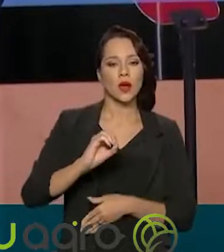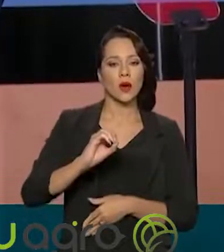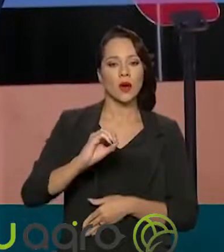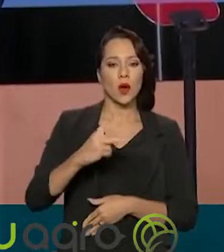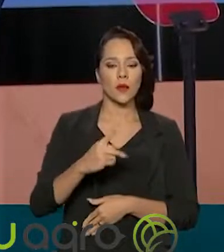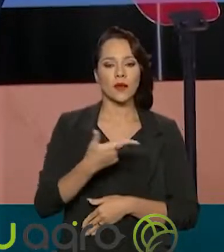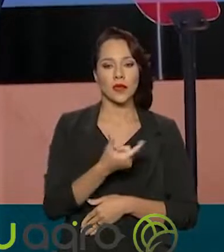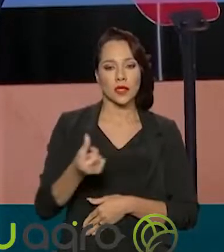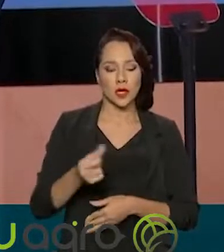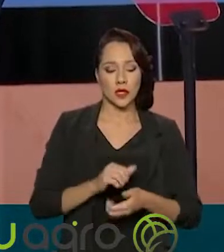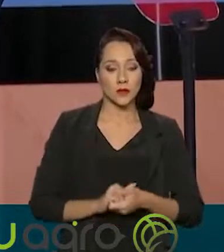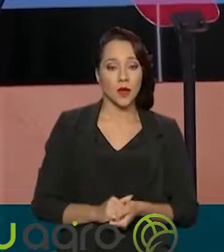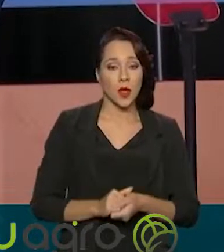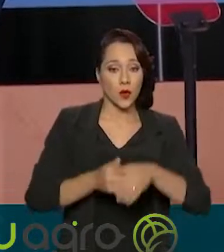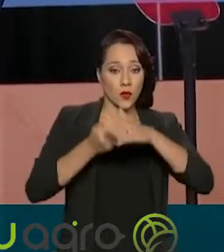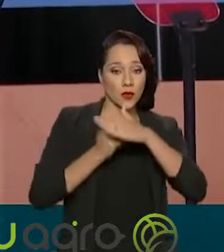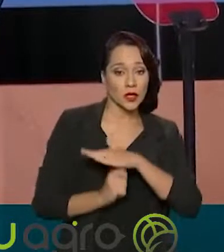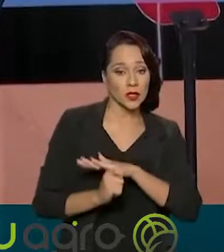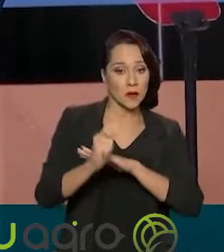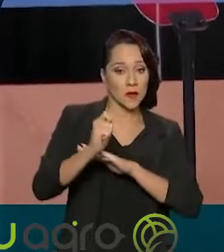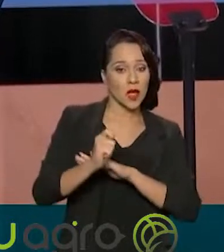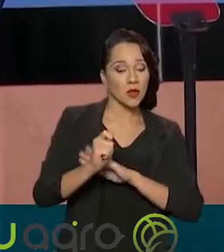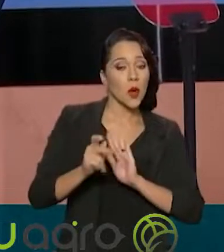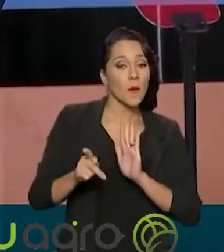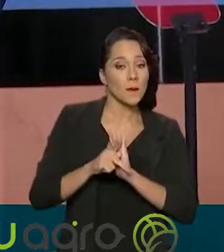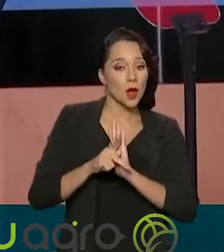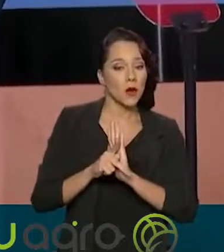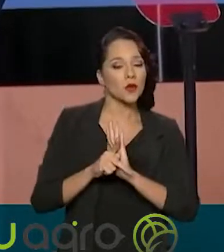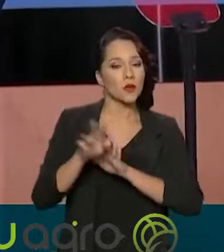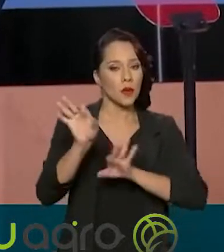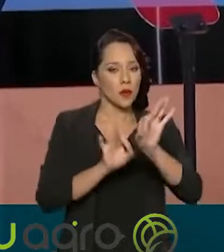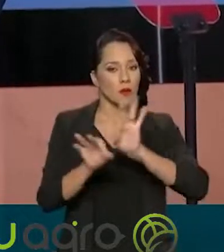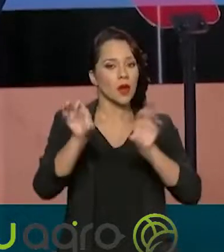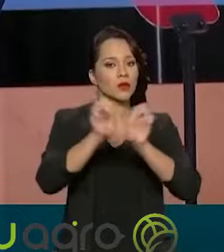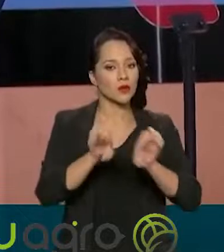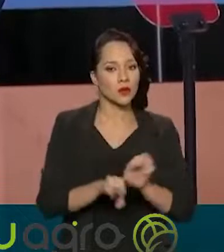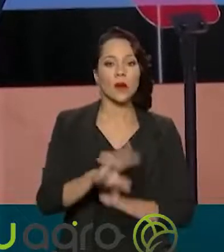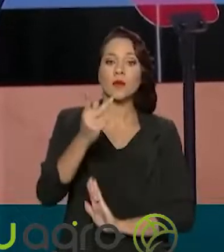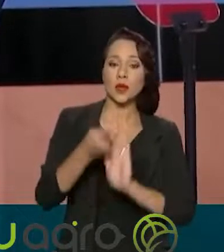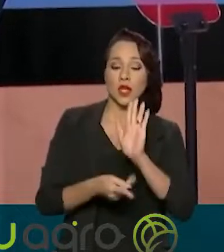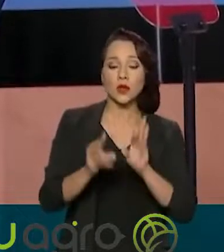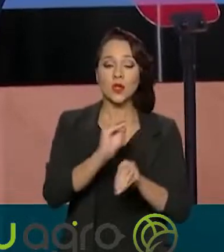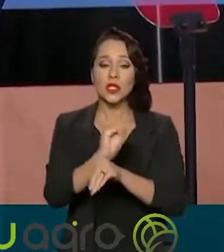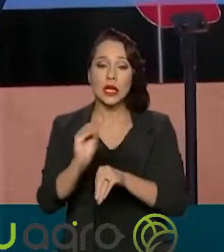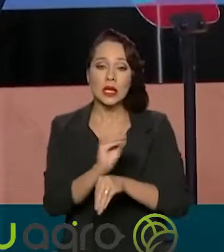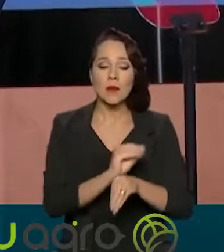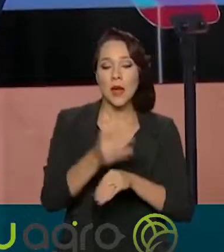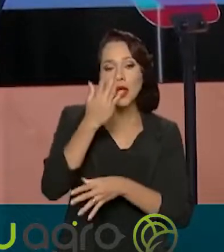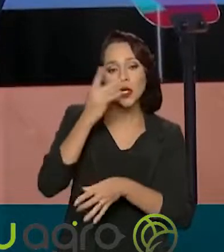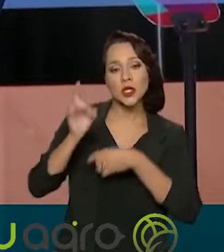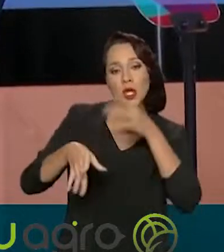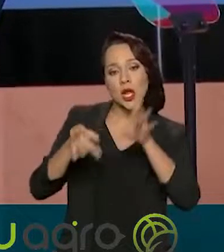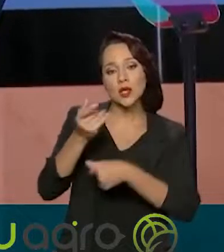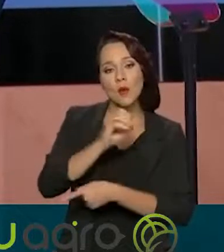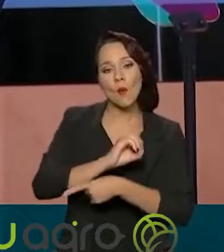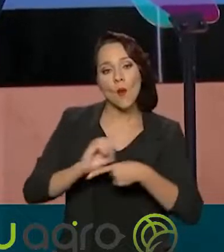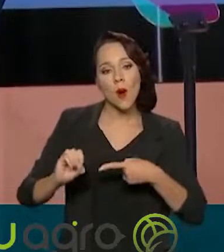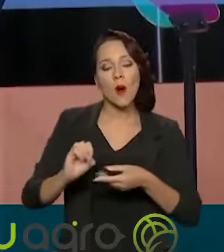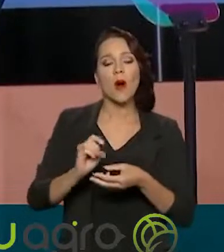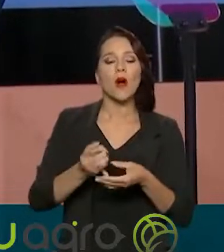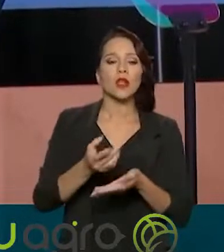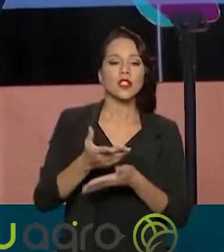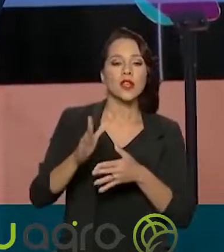COP26, com financiamento específico para estruturar projetos de tratamento de resíduos orgânicos de